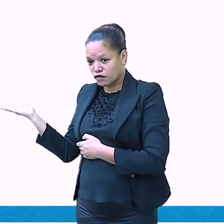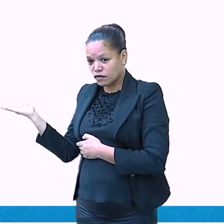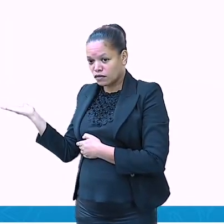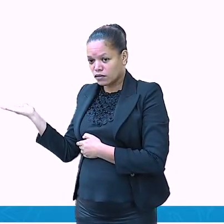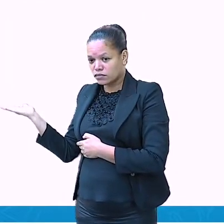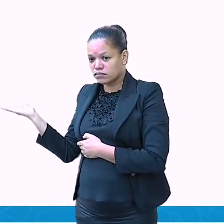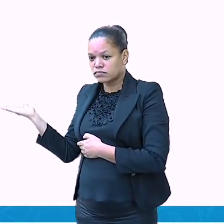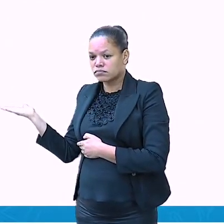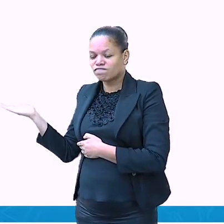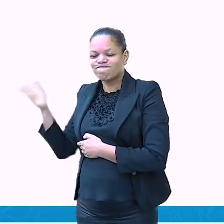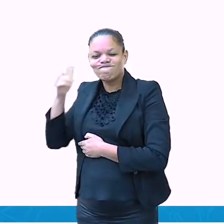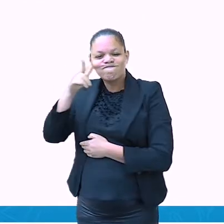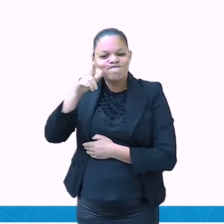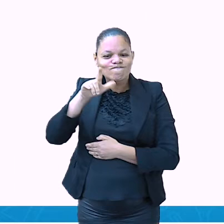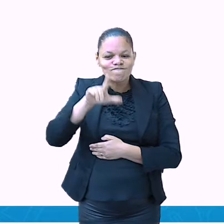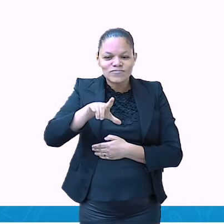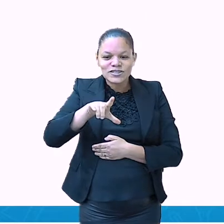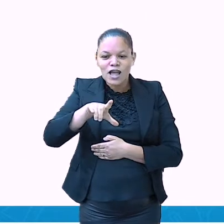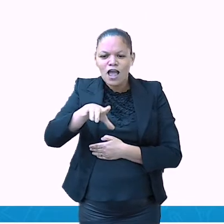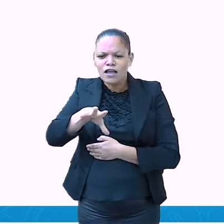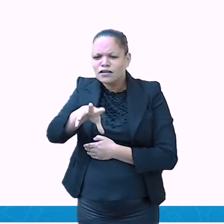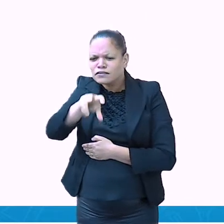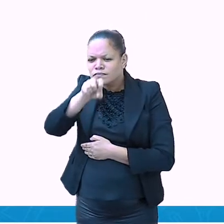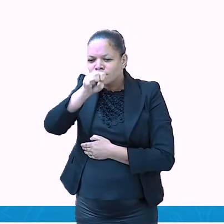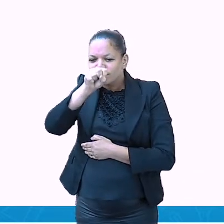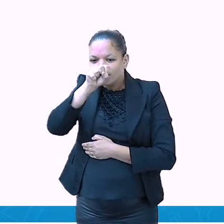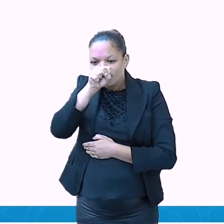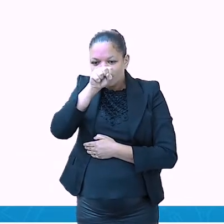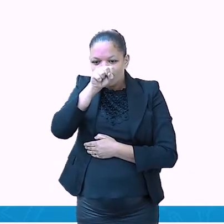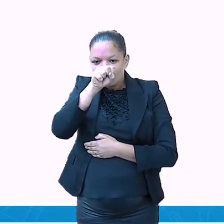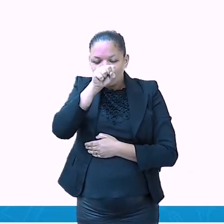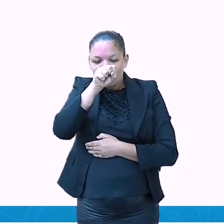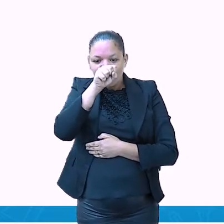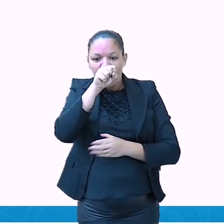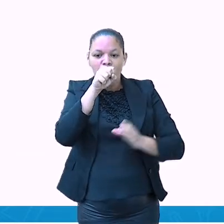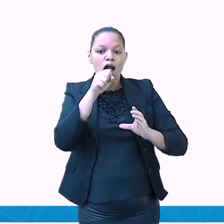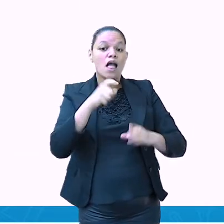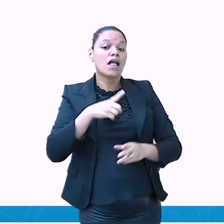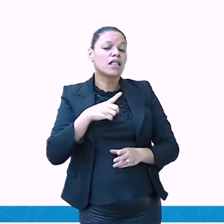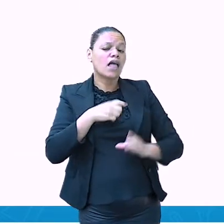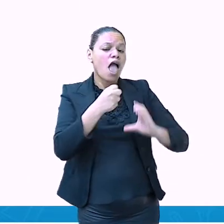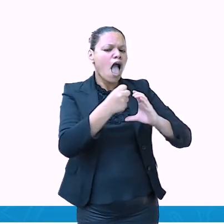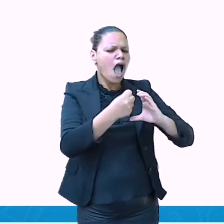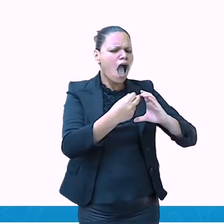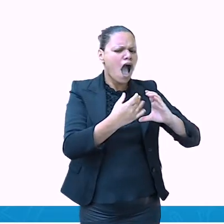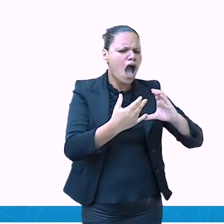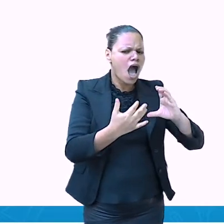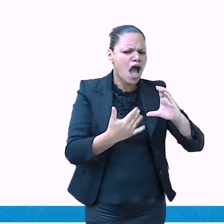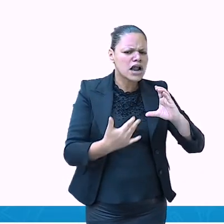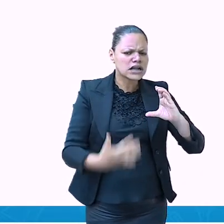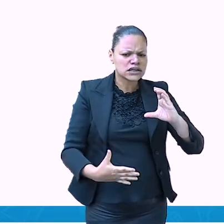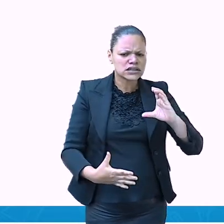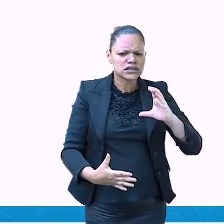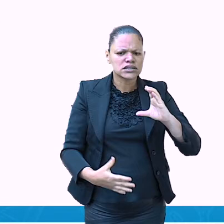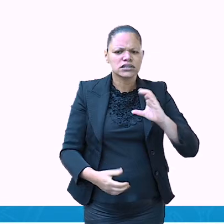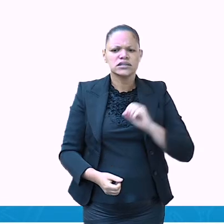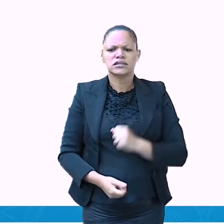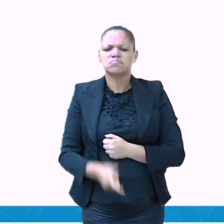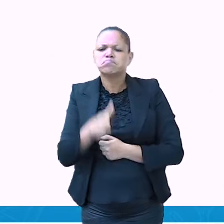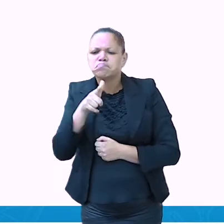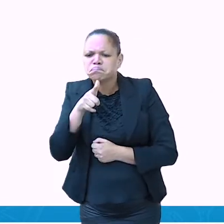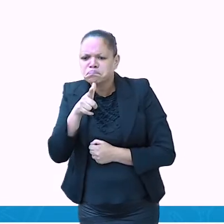que os peixes conseguem ter essa característica de respirar debaixo d'água.